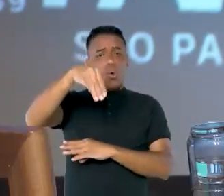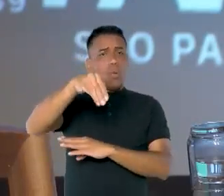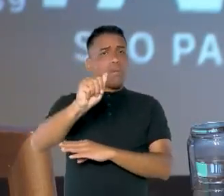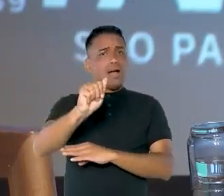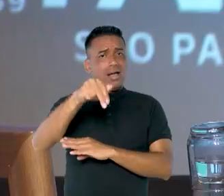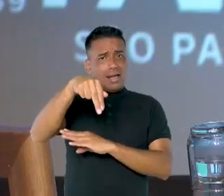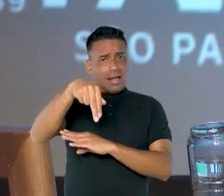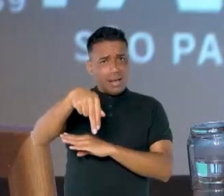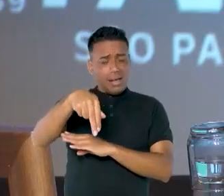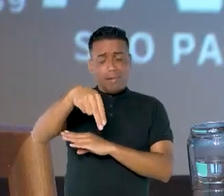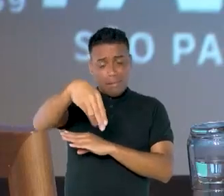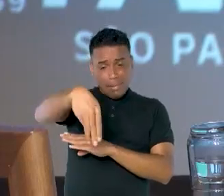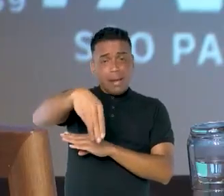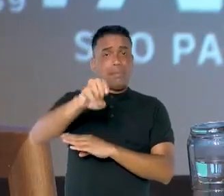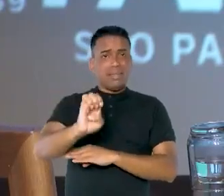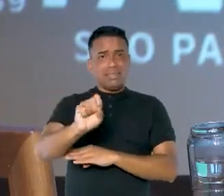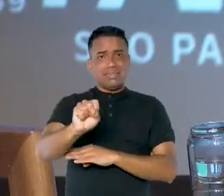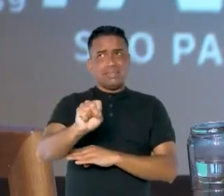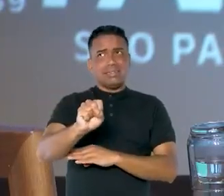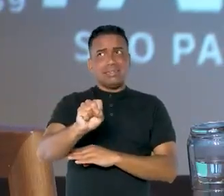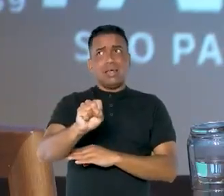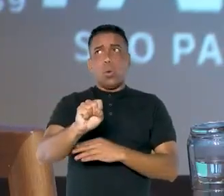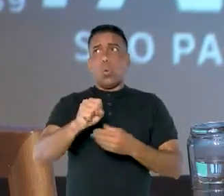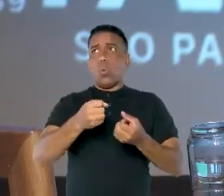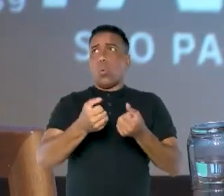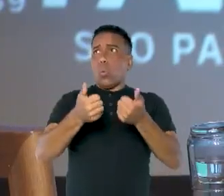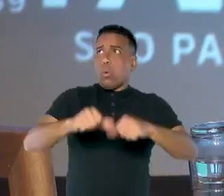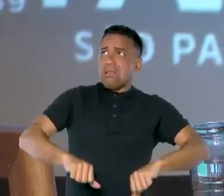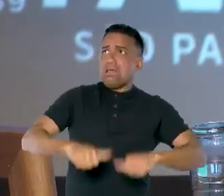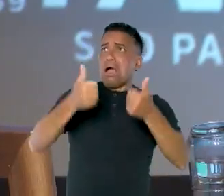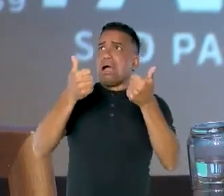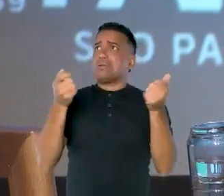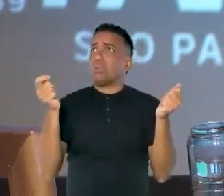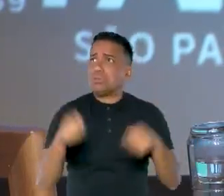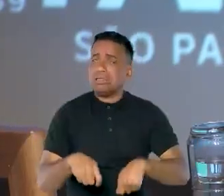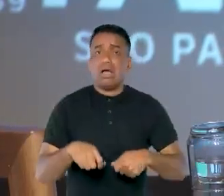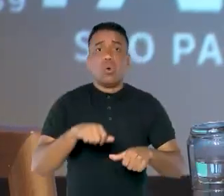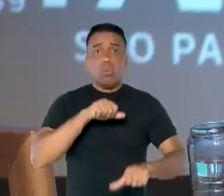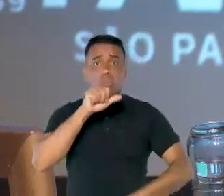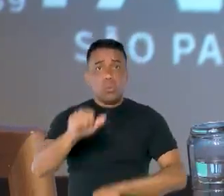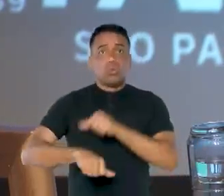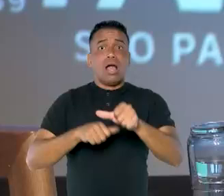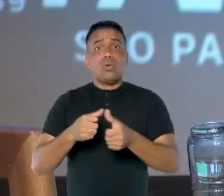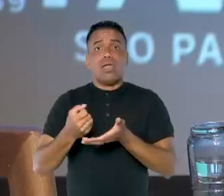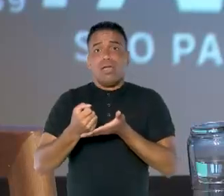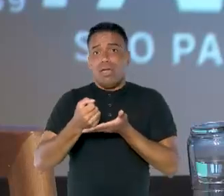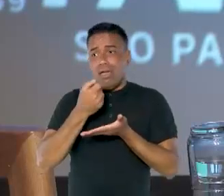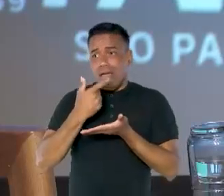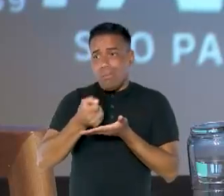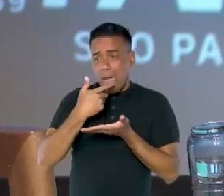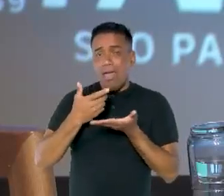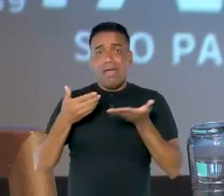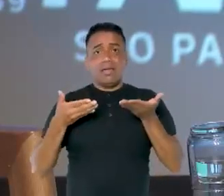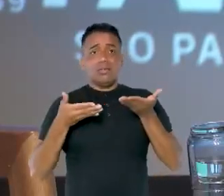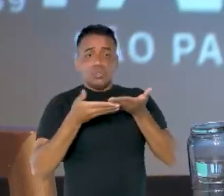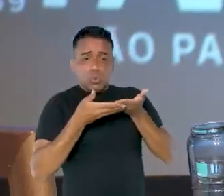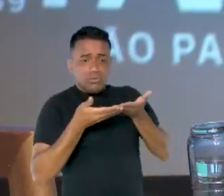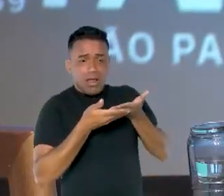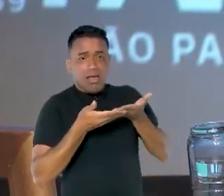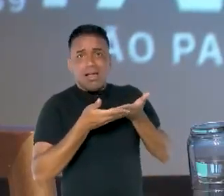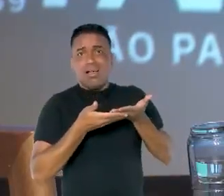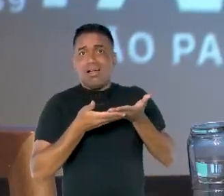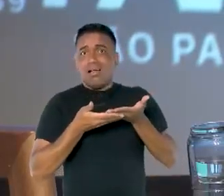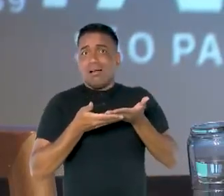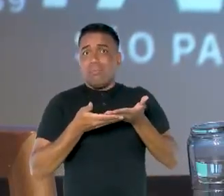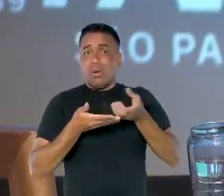de qualidades e potenciais que eles poderiam transformar em remédios, em tratamento e